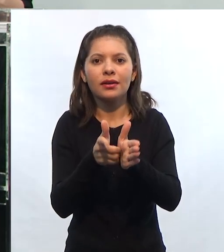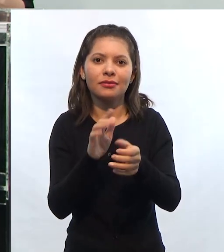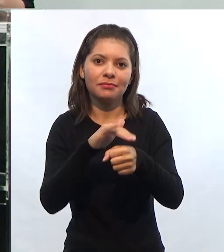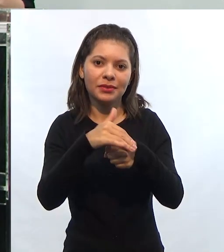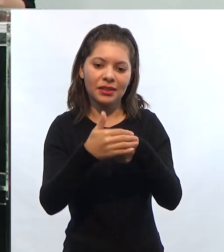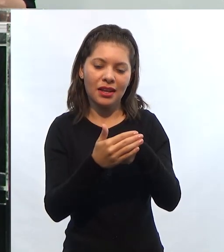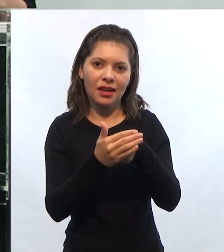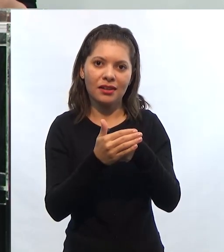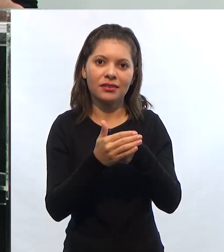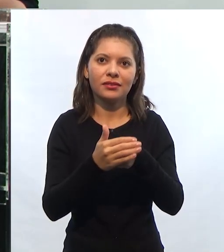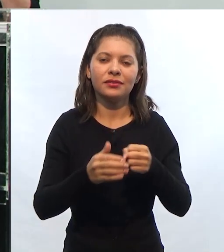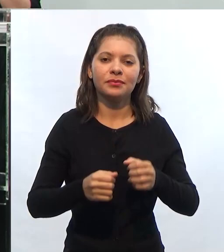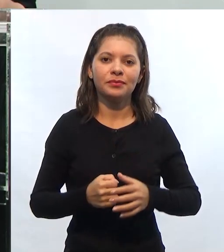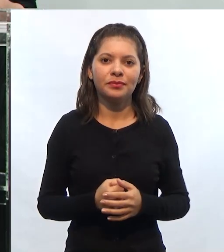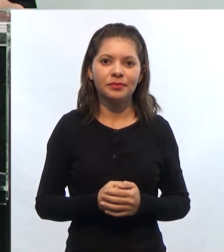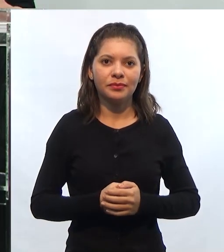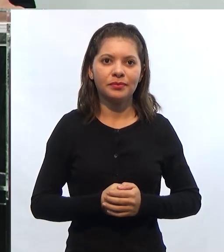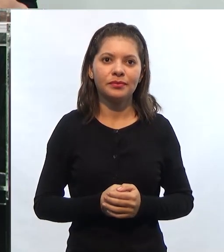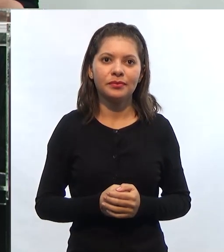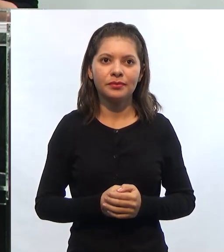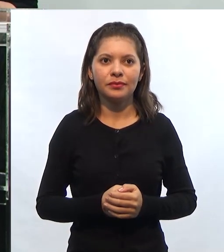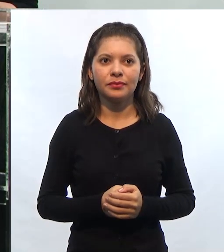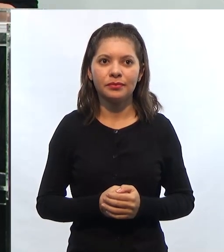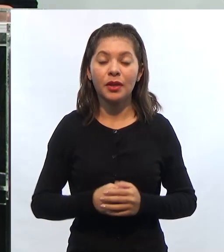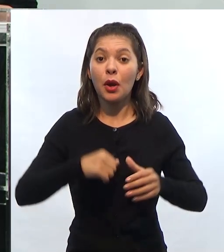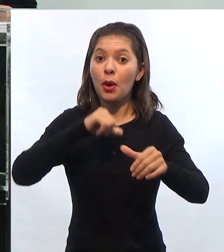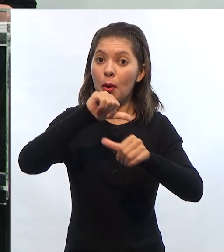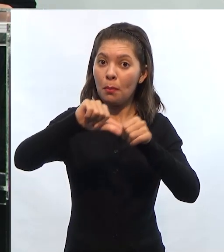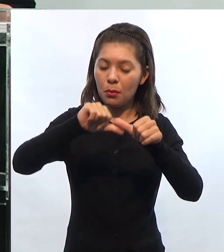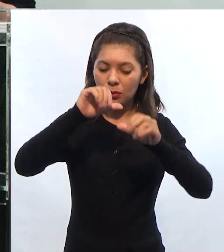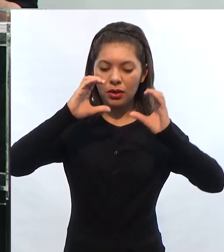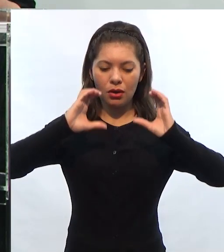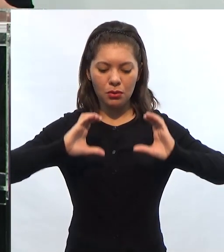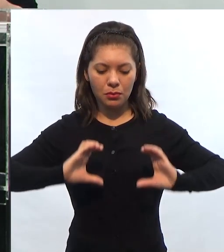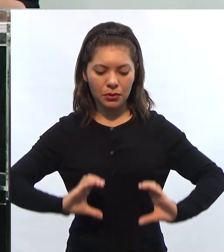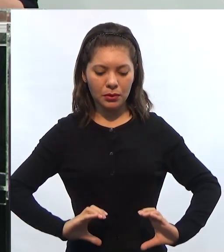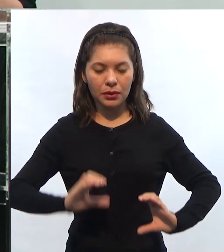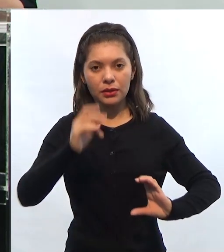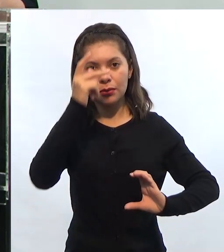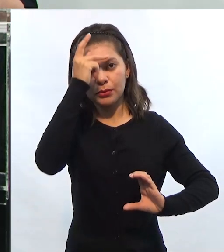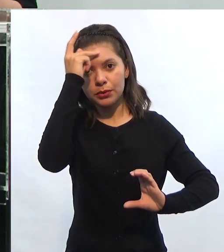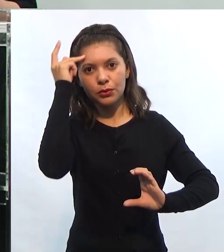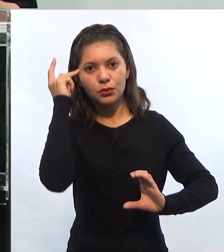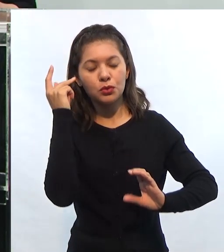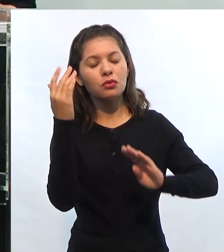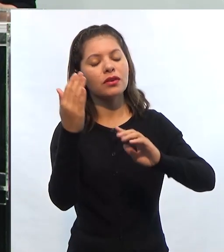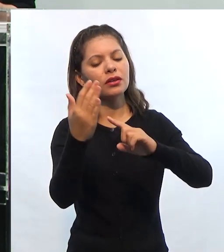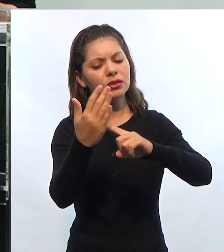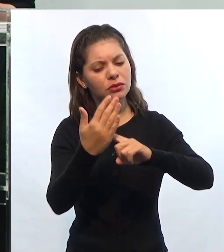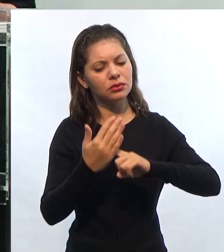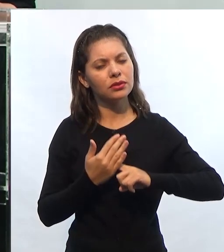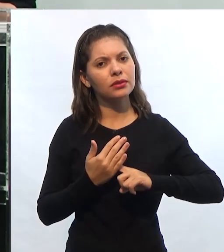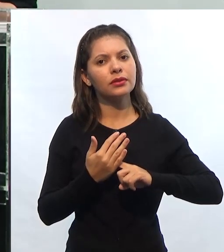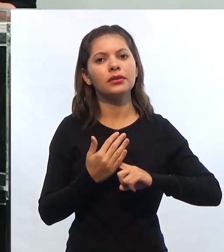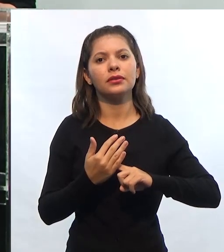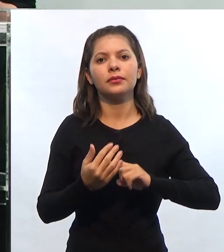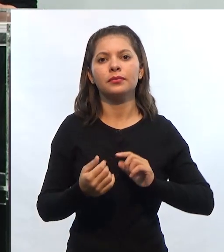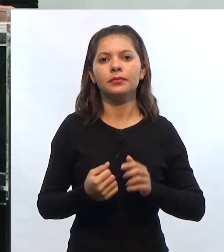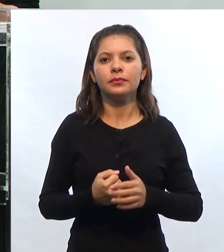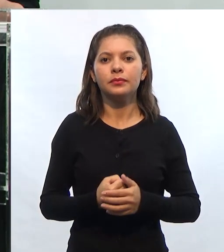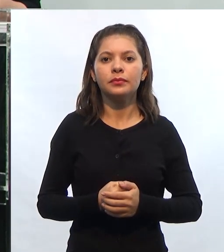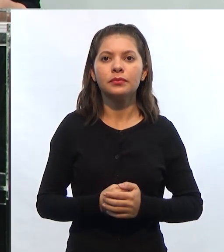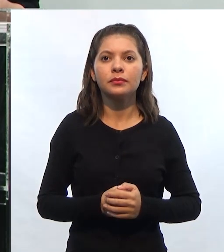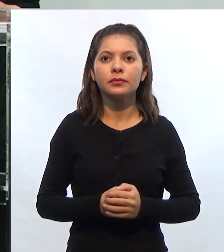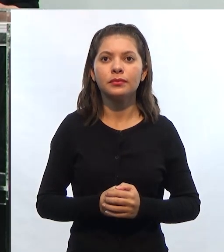essas campanhas, elas estavam nos dizendo para mudar um comportamento de forma a nos beneficiar, de forma a